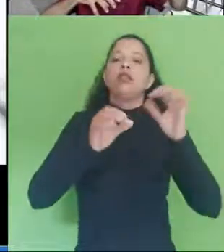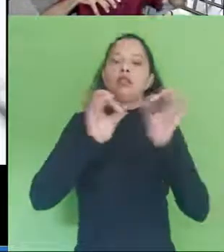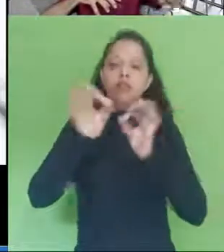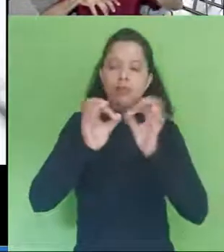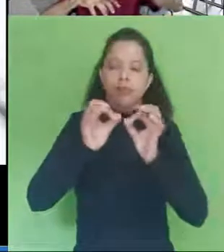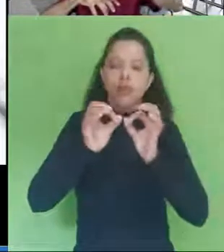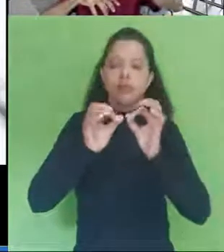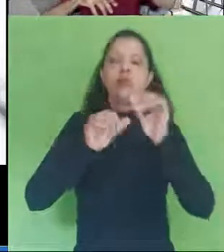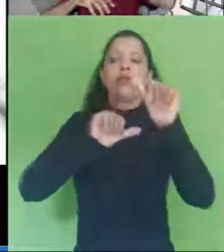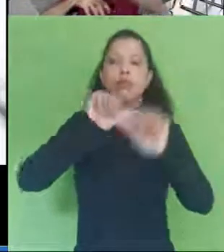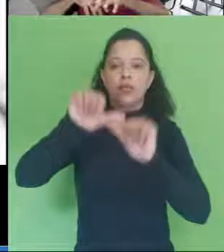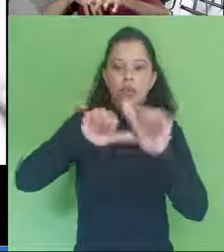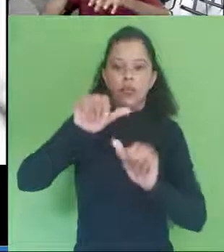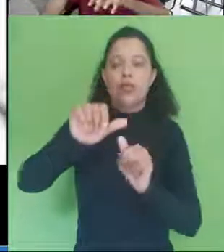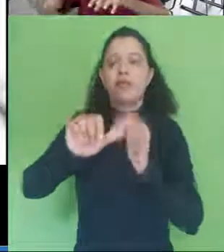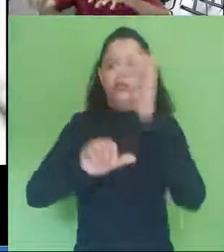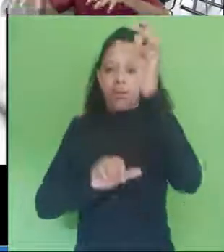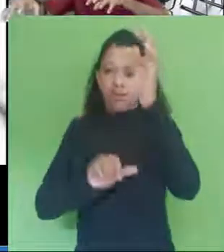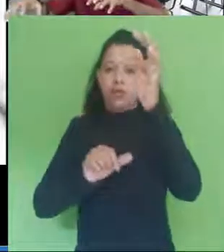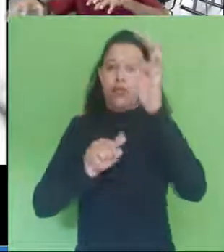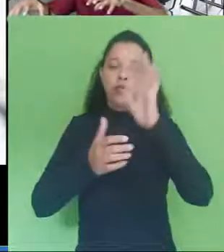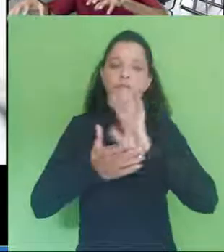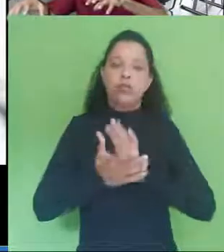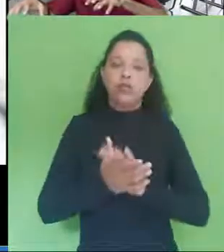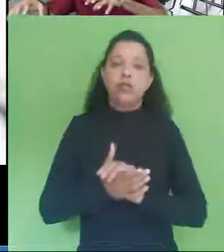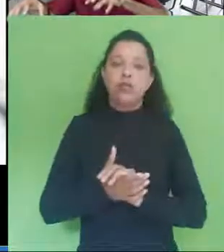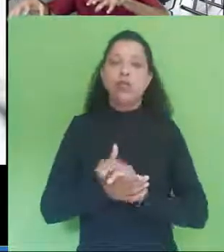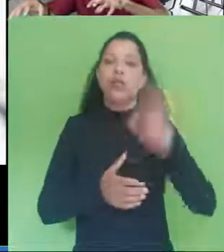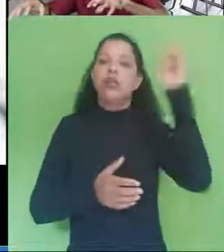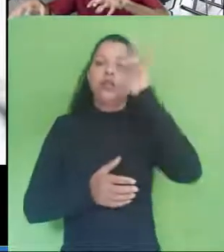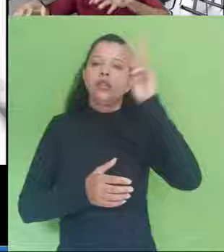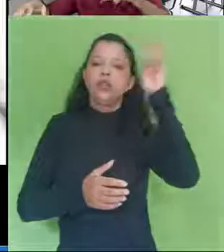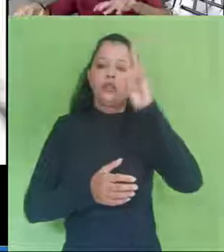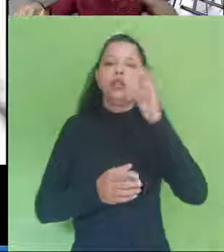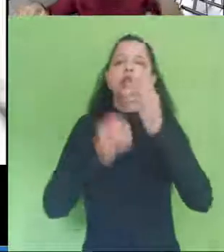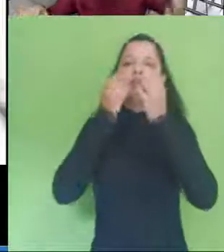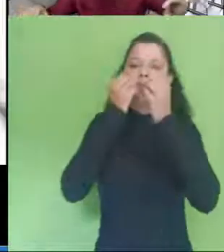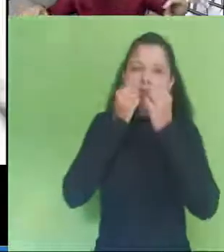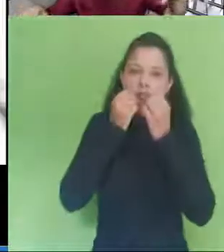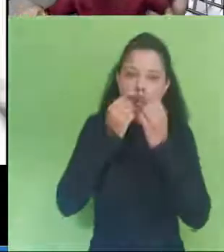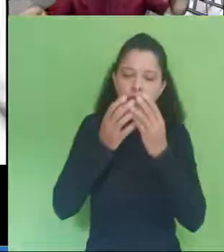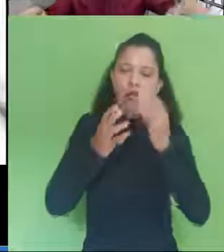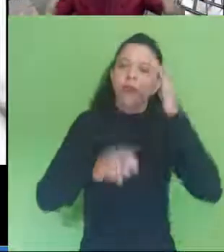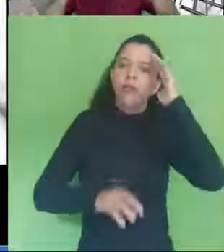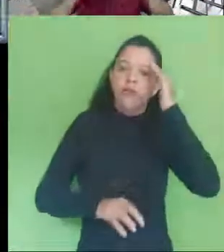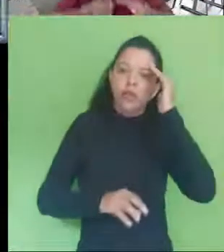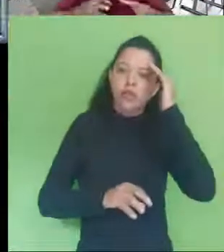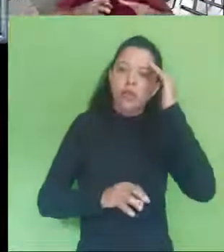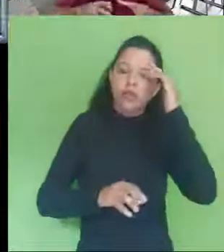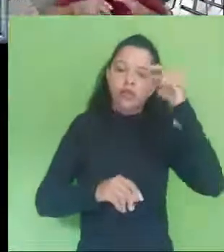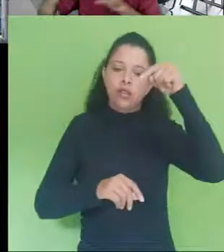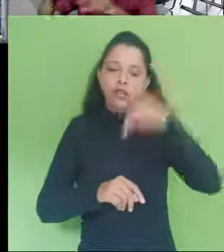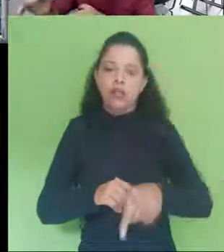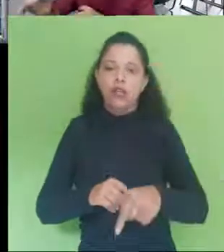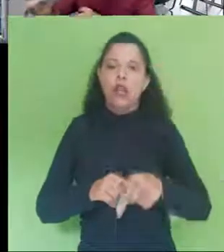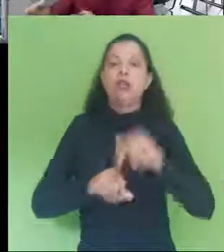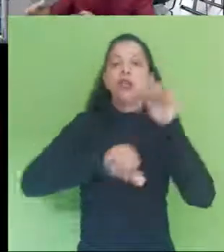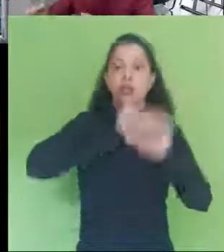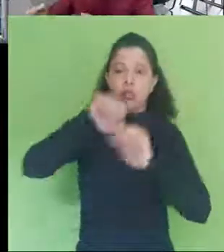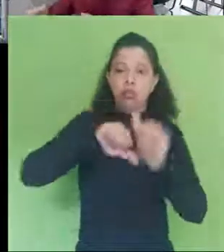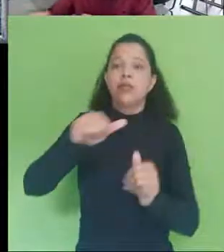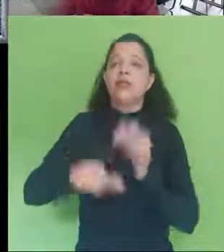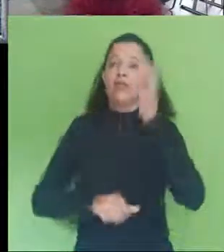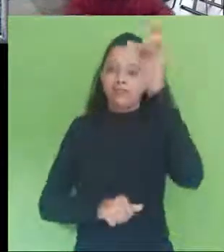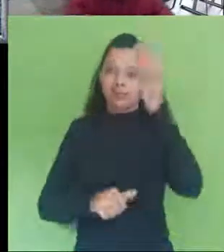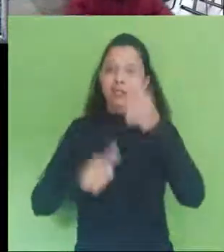presente. Passado constrói o presente constrói o futuro. História serve para compreender o presente e